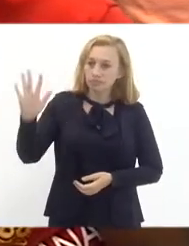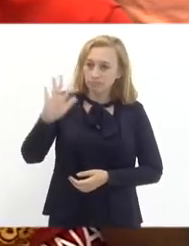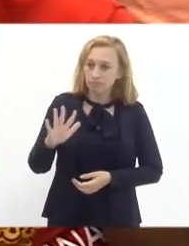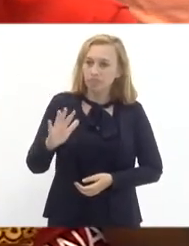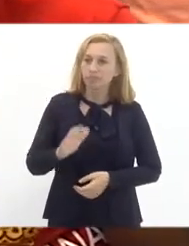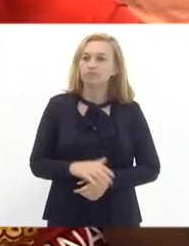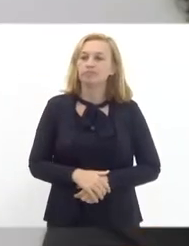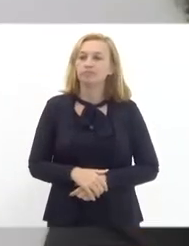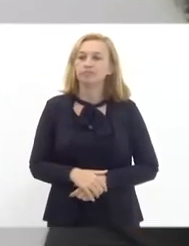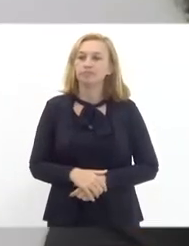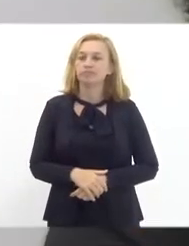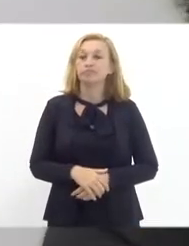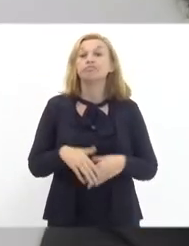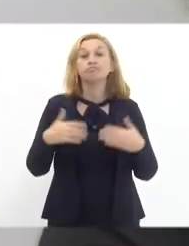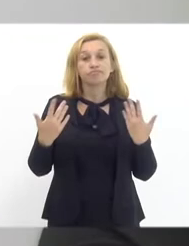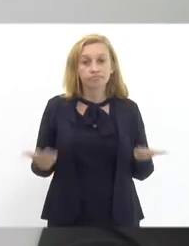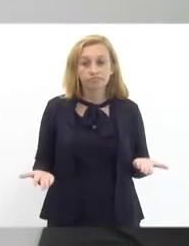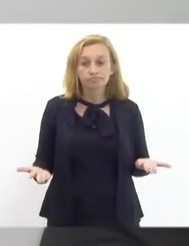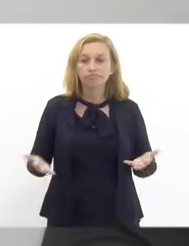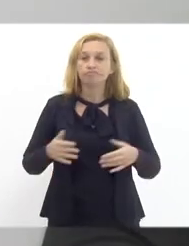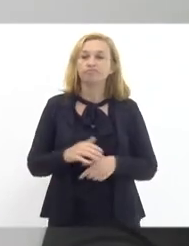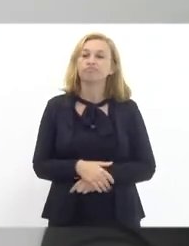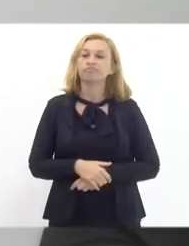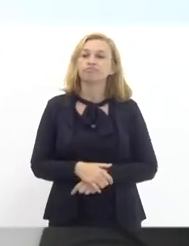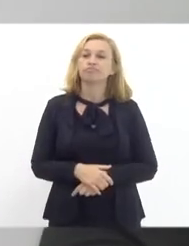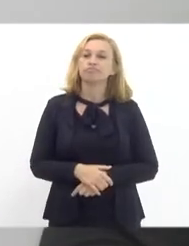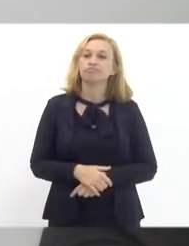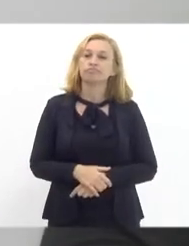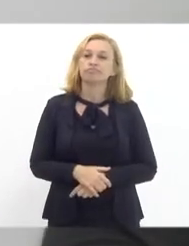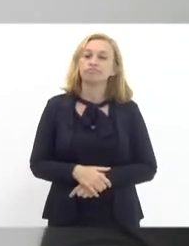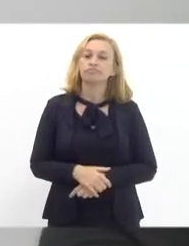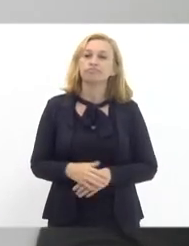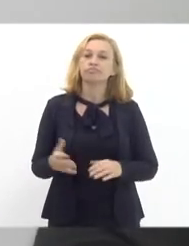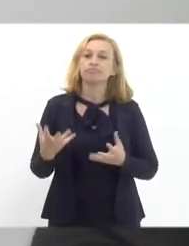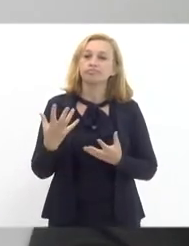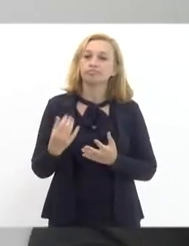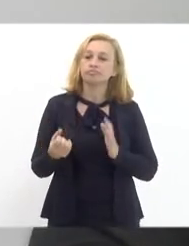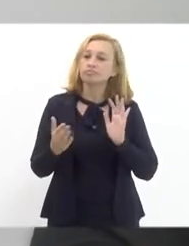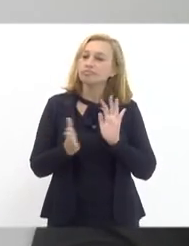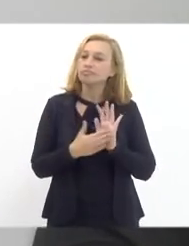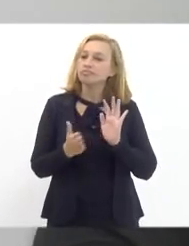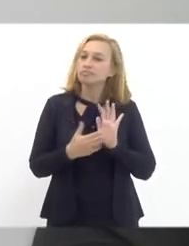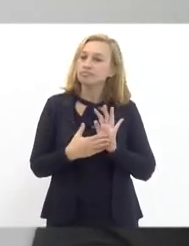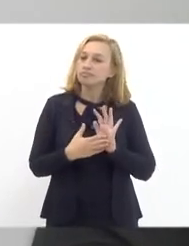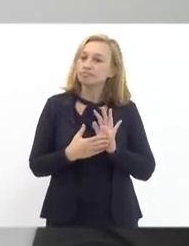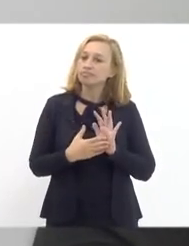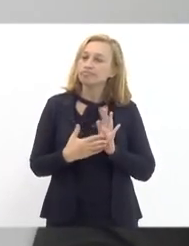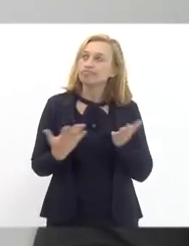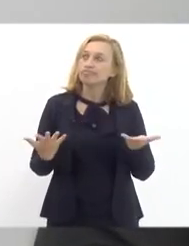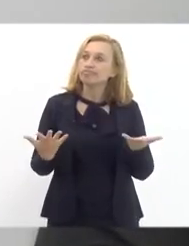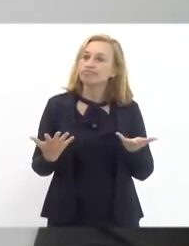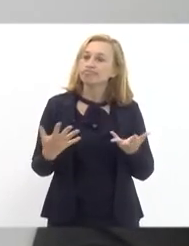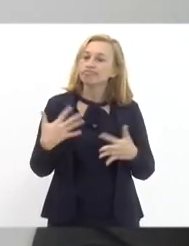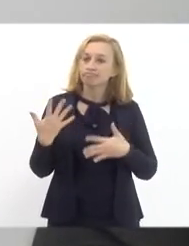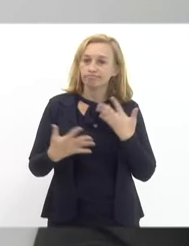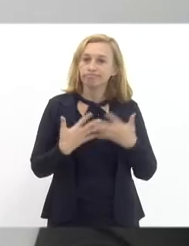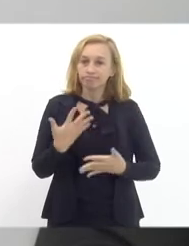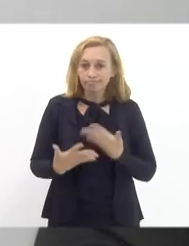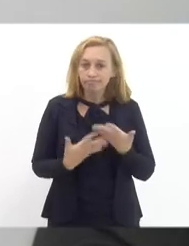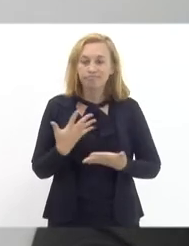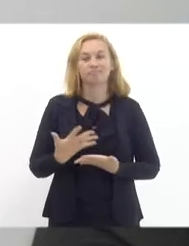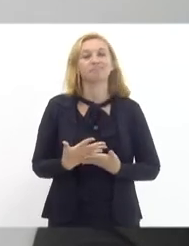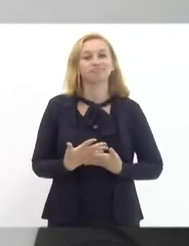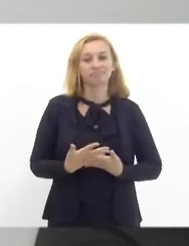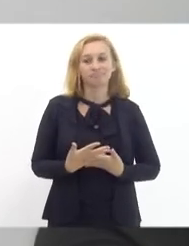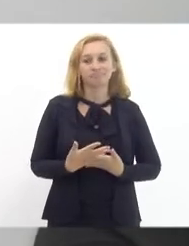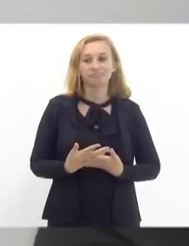também. Então, nós recebemos a proposta com grande êxito, né, como um grande